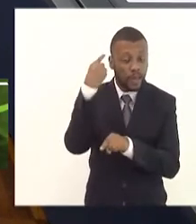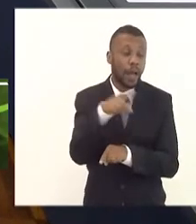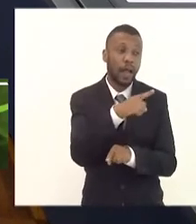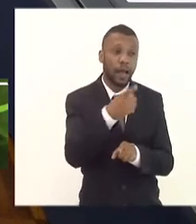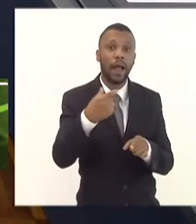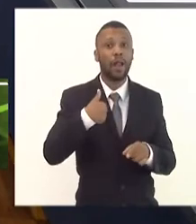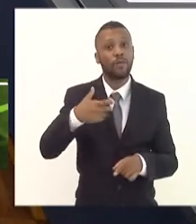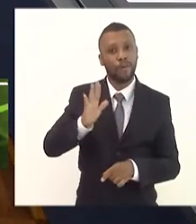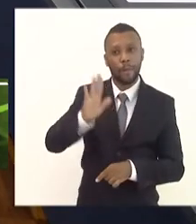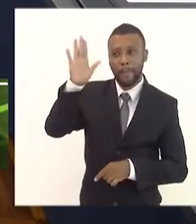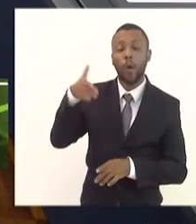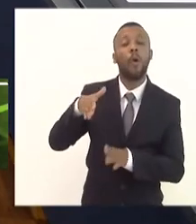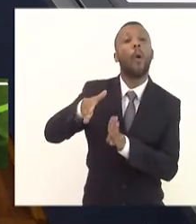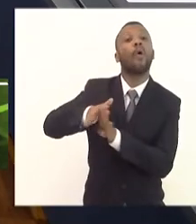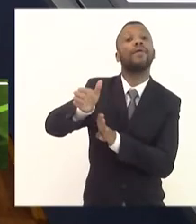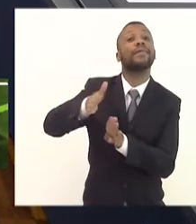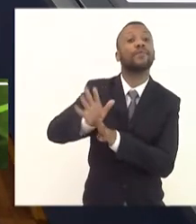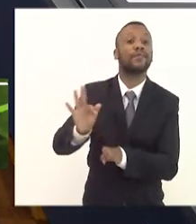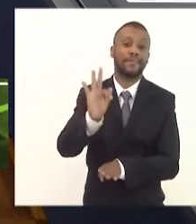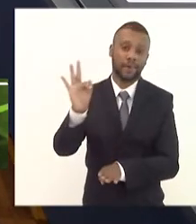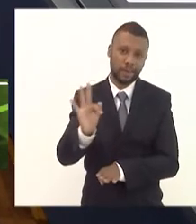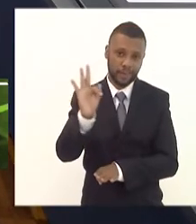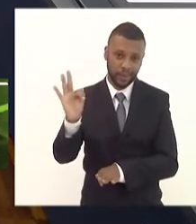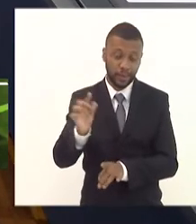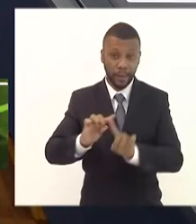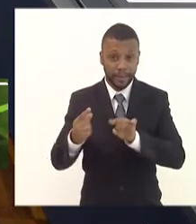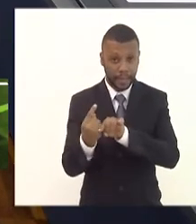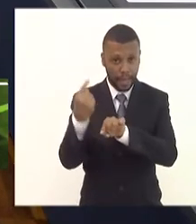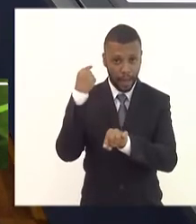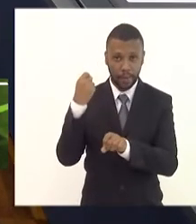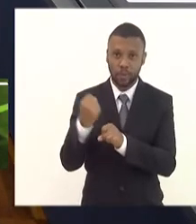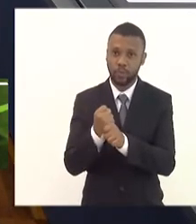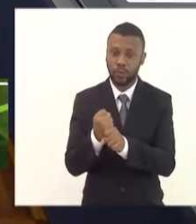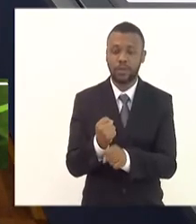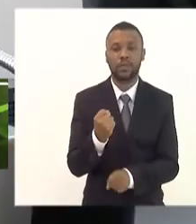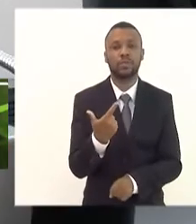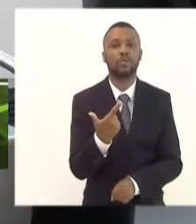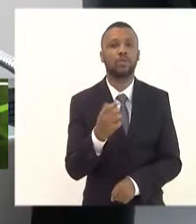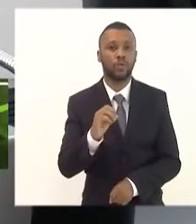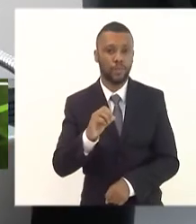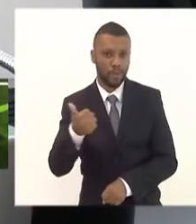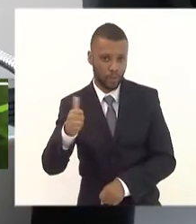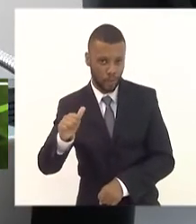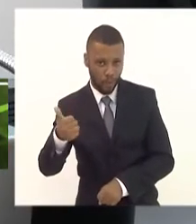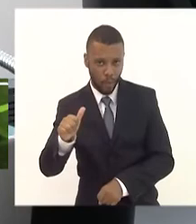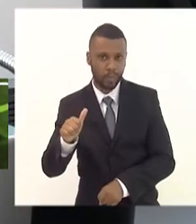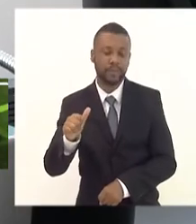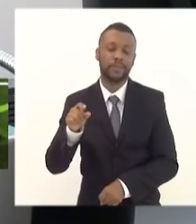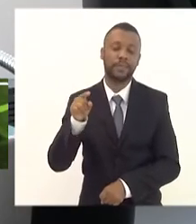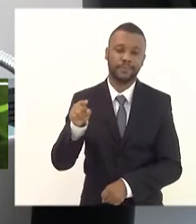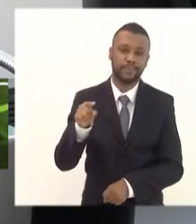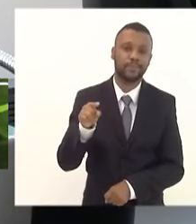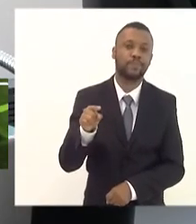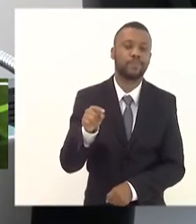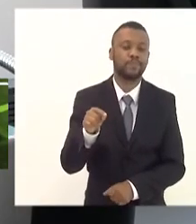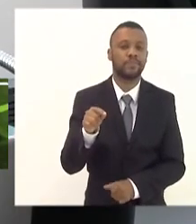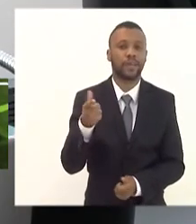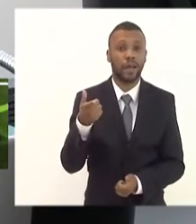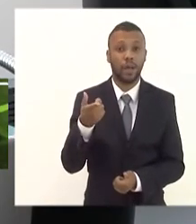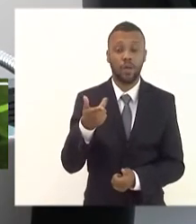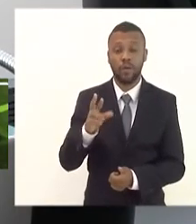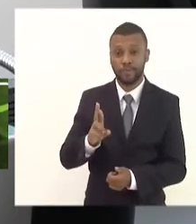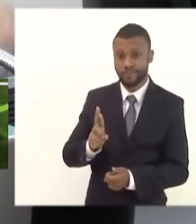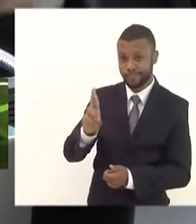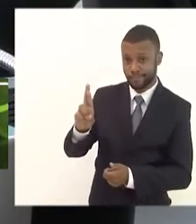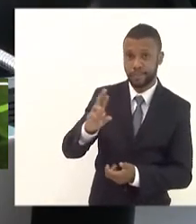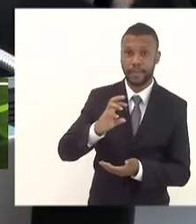Ele foi meu orientador. Mas na época da tragédia de 2011, o Eliomar. Eu preciso de uma CPI, que você